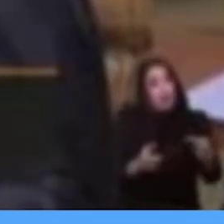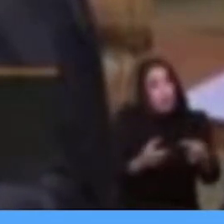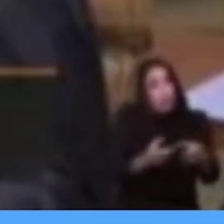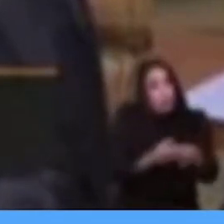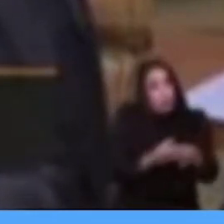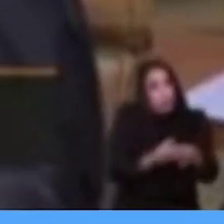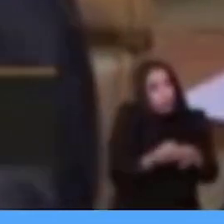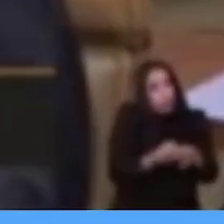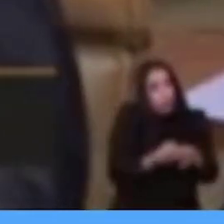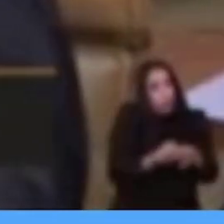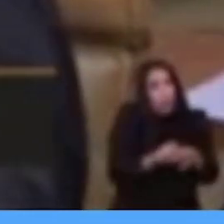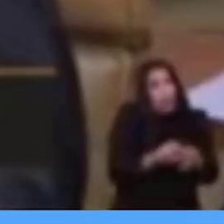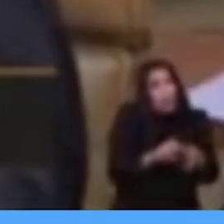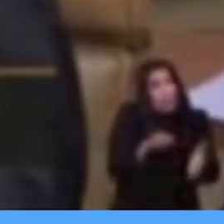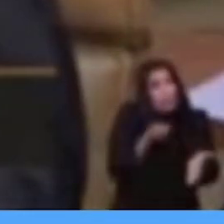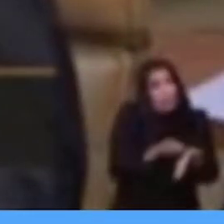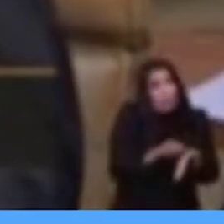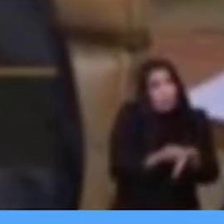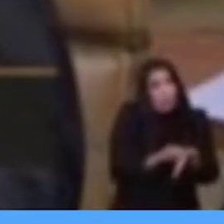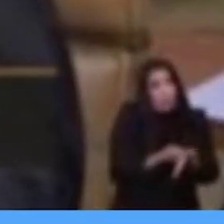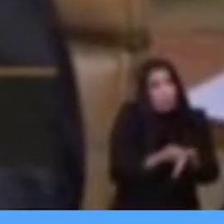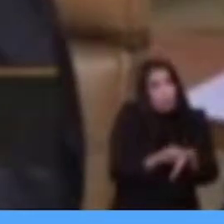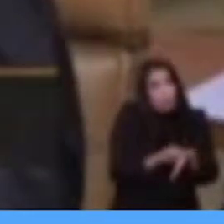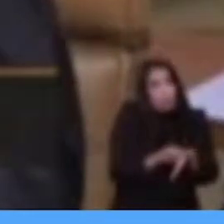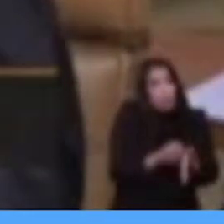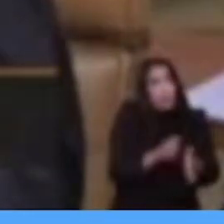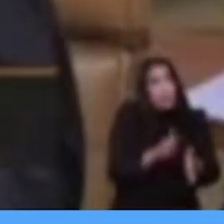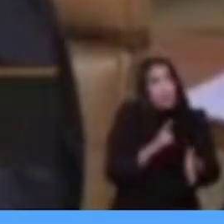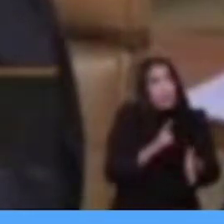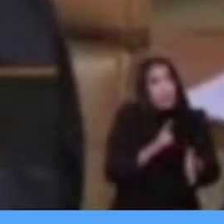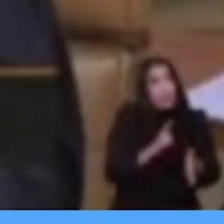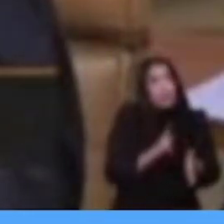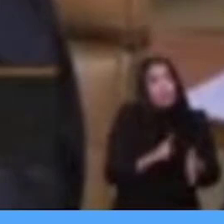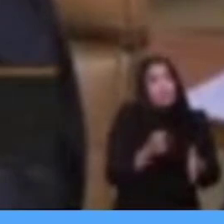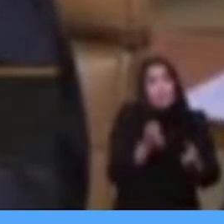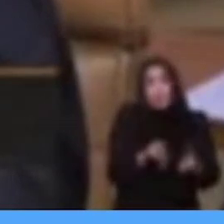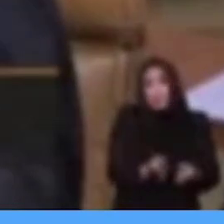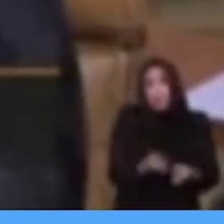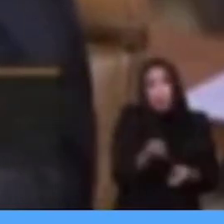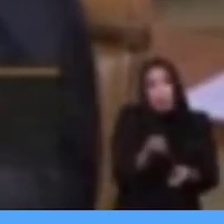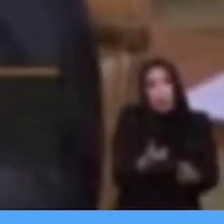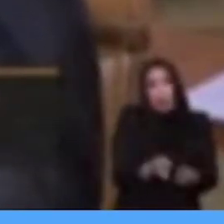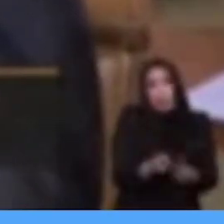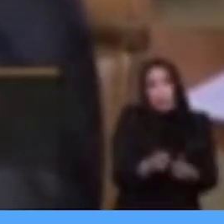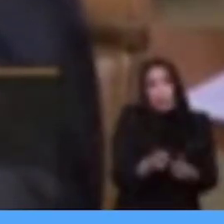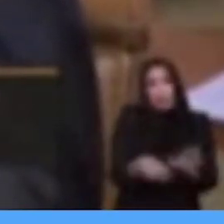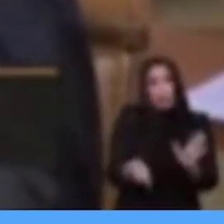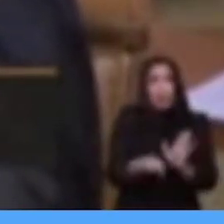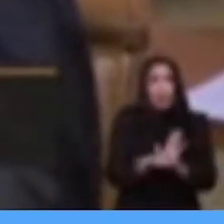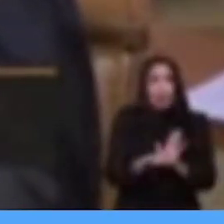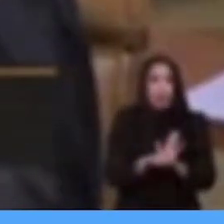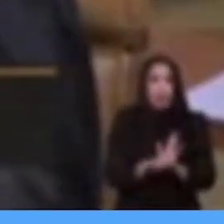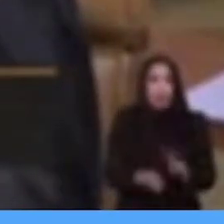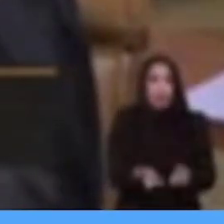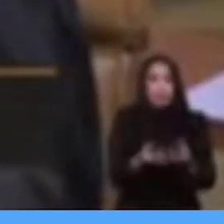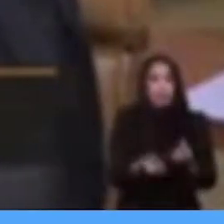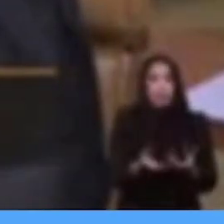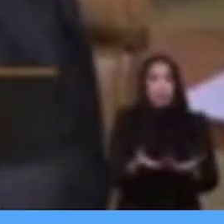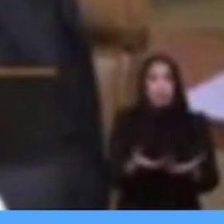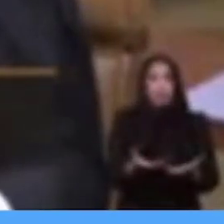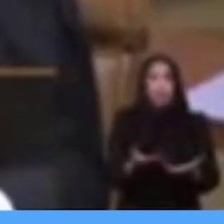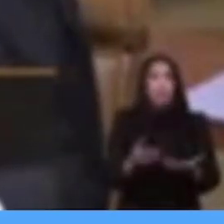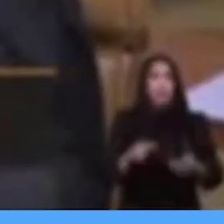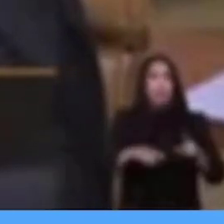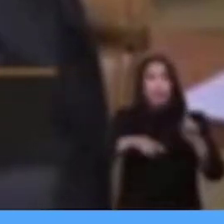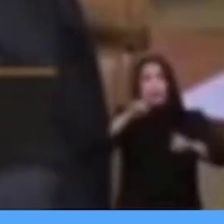todos os dados é muito mais rígido, ele será quase sempre traficante. Não é possível conviver com